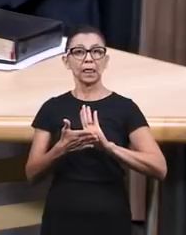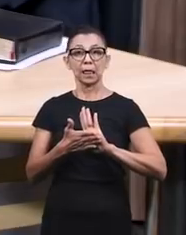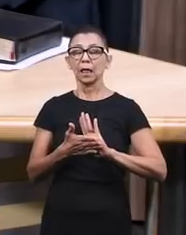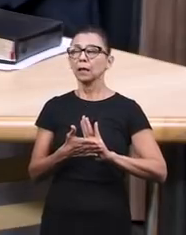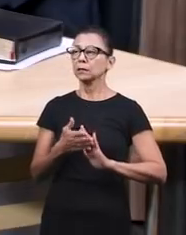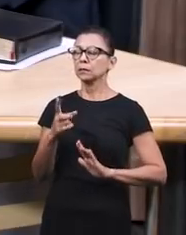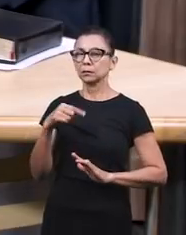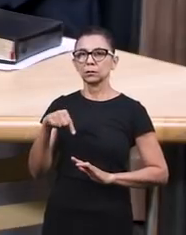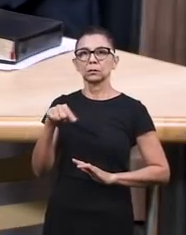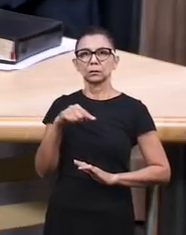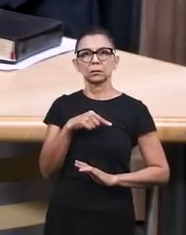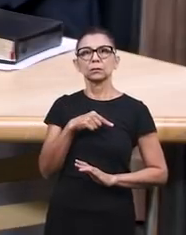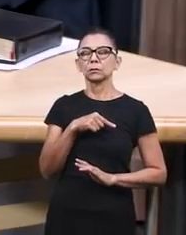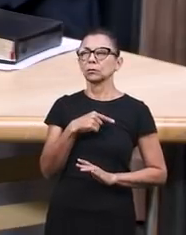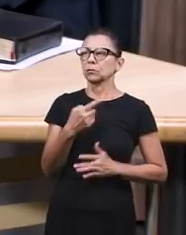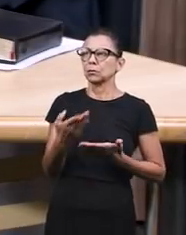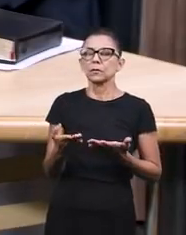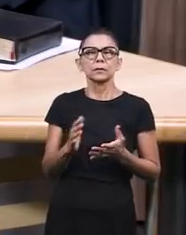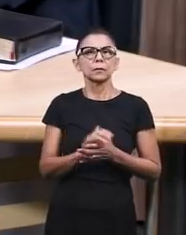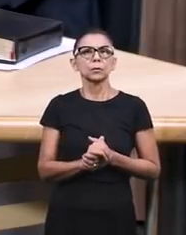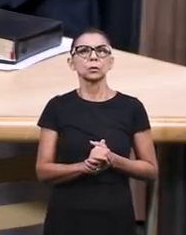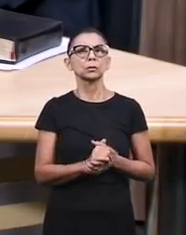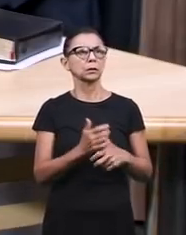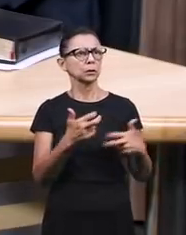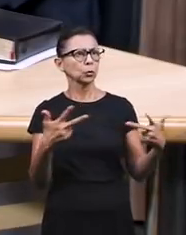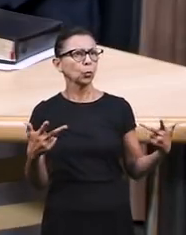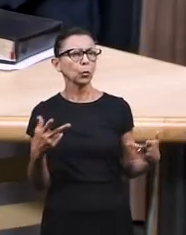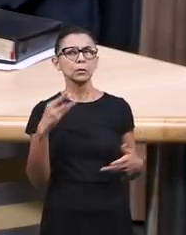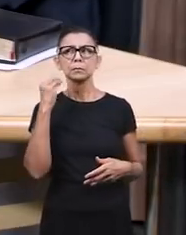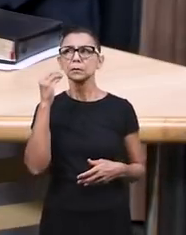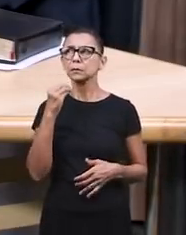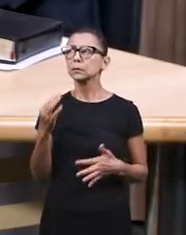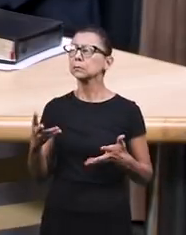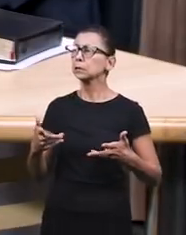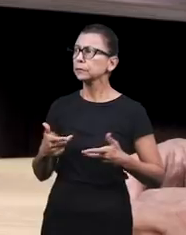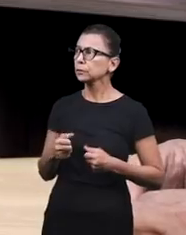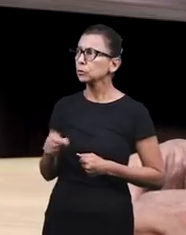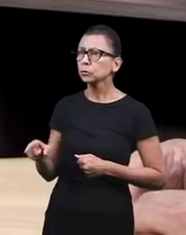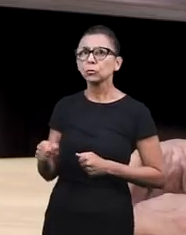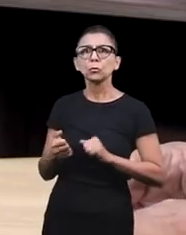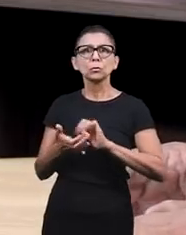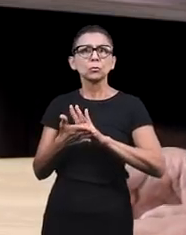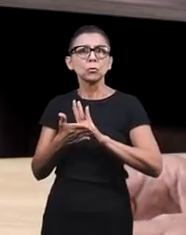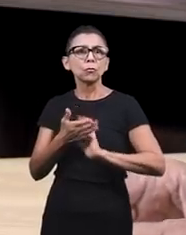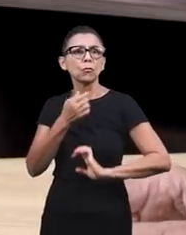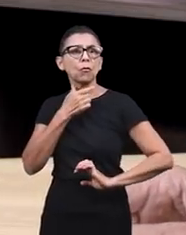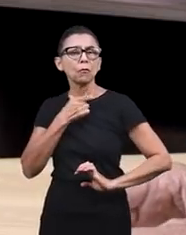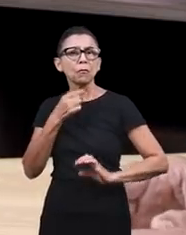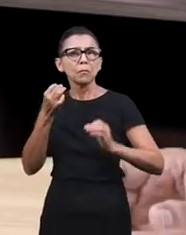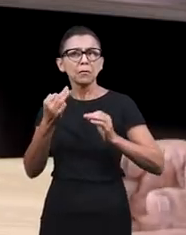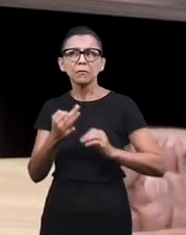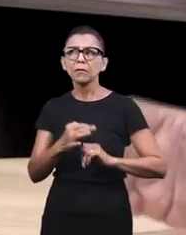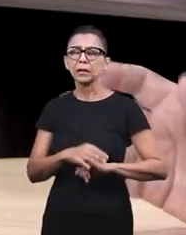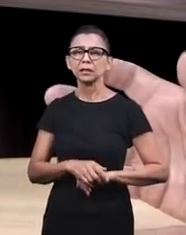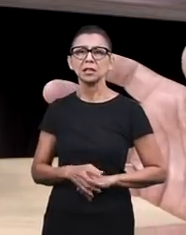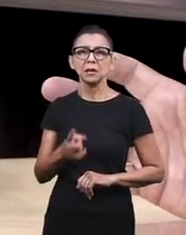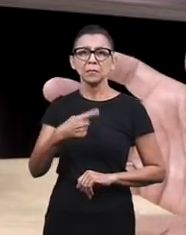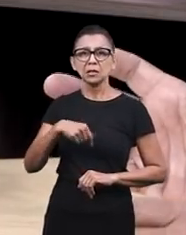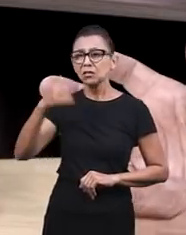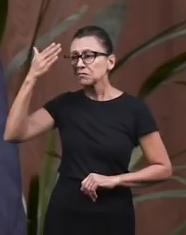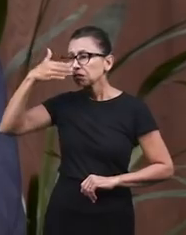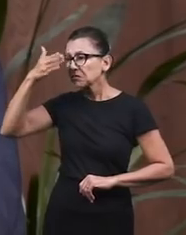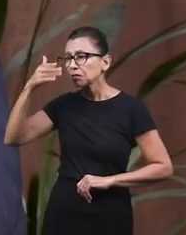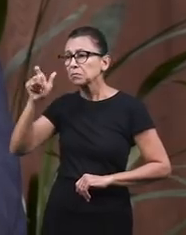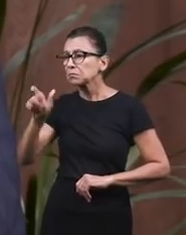comentário nosso, nós estávamos ali entre nós, mas que coisa, que experiência maravilhosa, um comentário no sentido de testemunharmos aquilo ali. Josias,